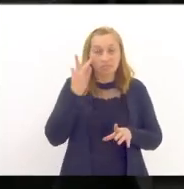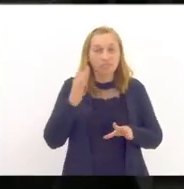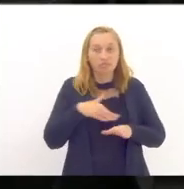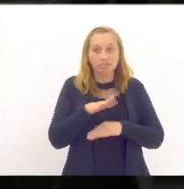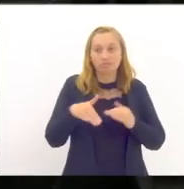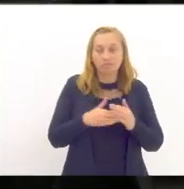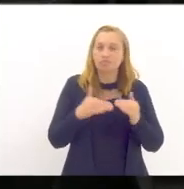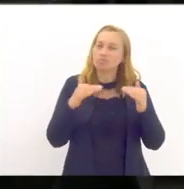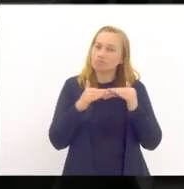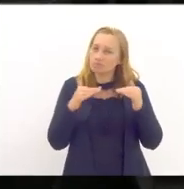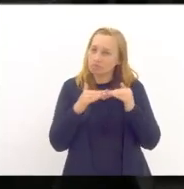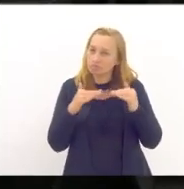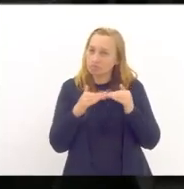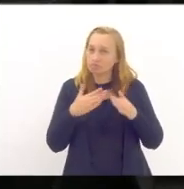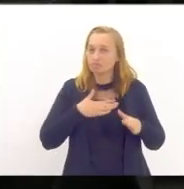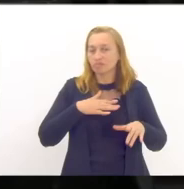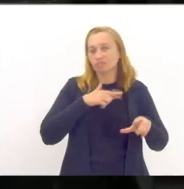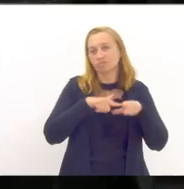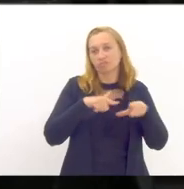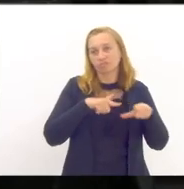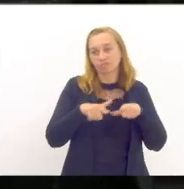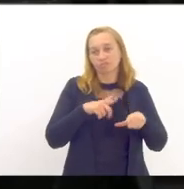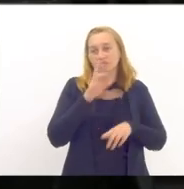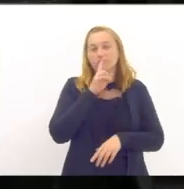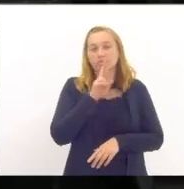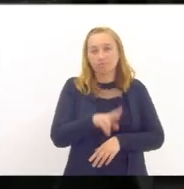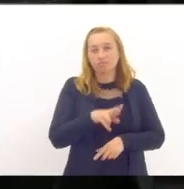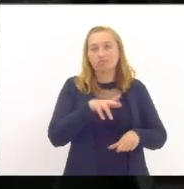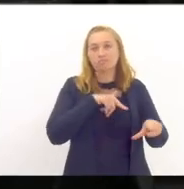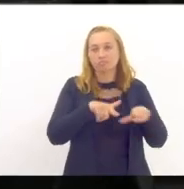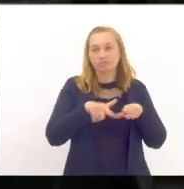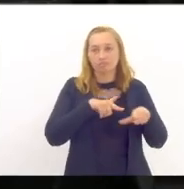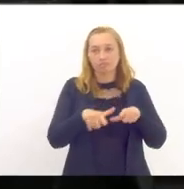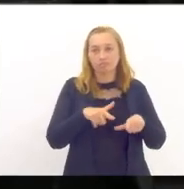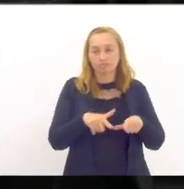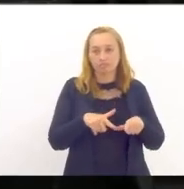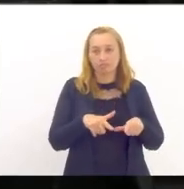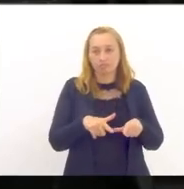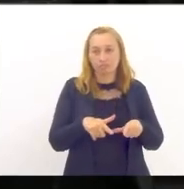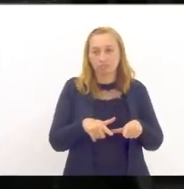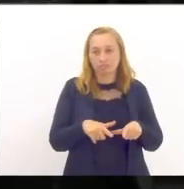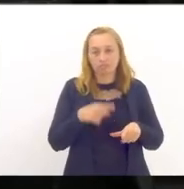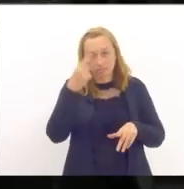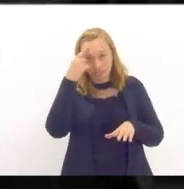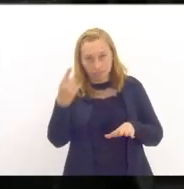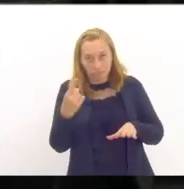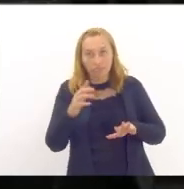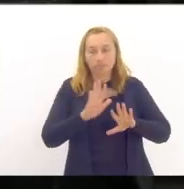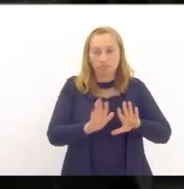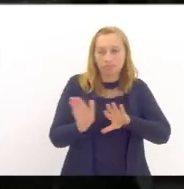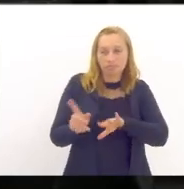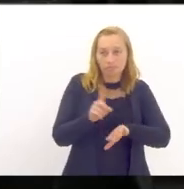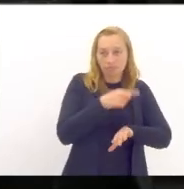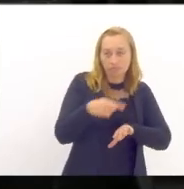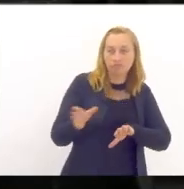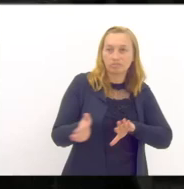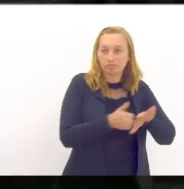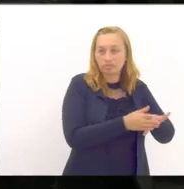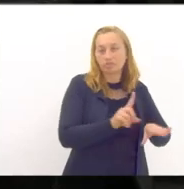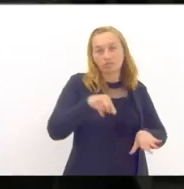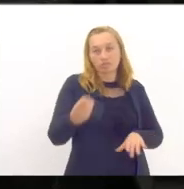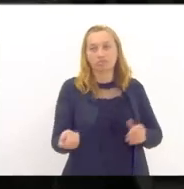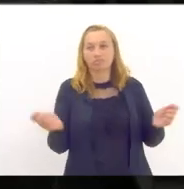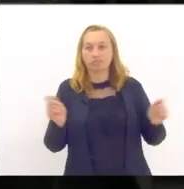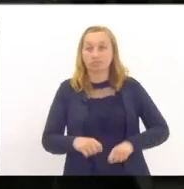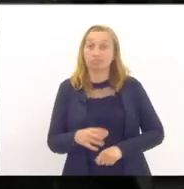aqui concordam que o meu trabalho e os resultados desse trabalho descartam essa ideia. No sentido oposto, outra possibilidade seria